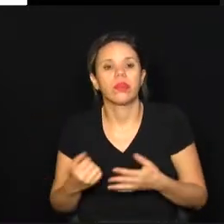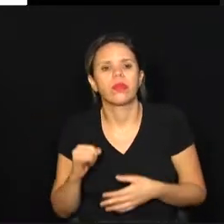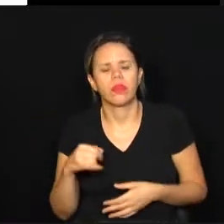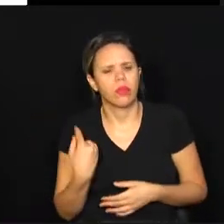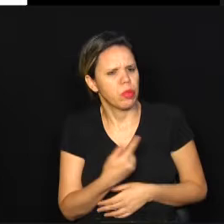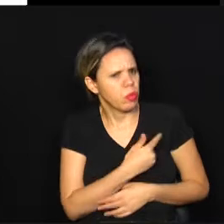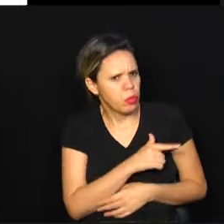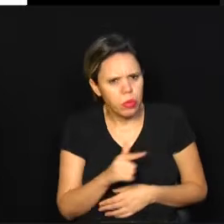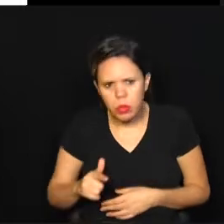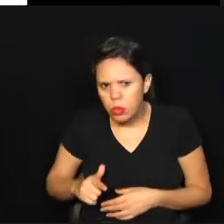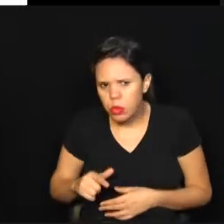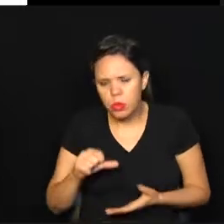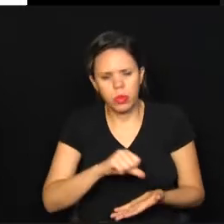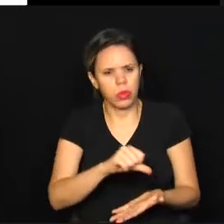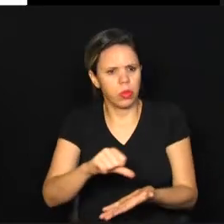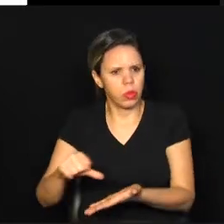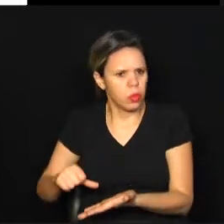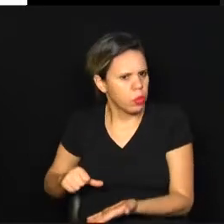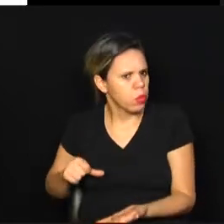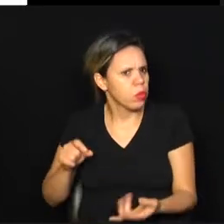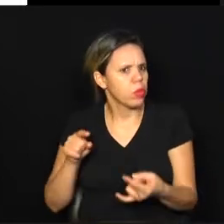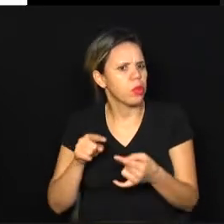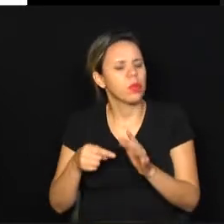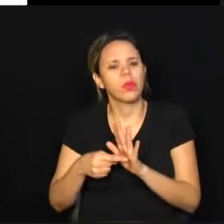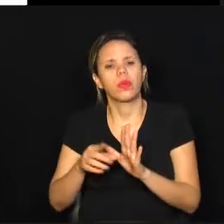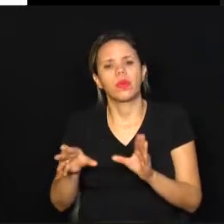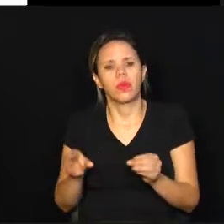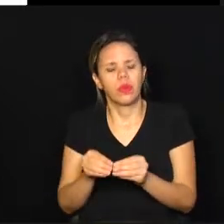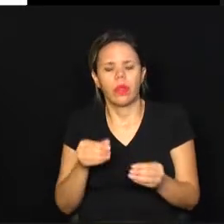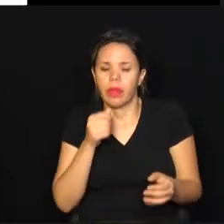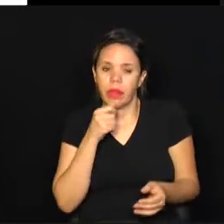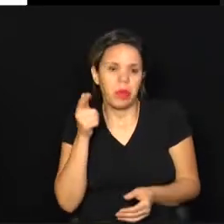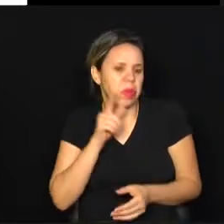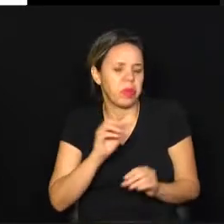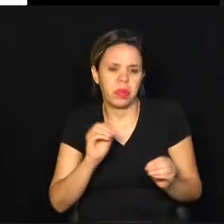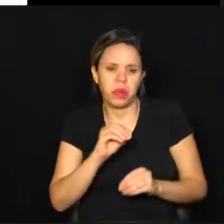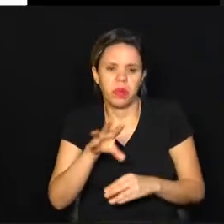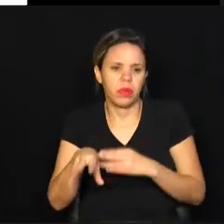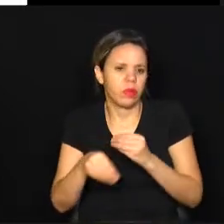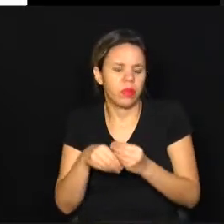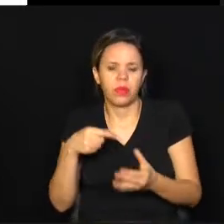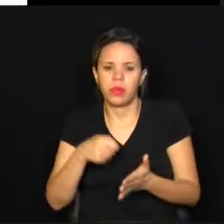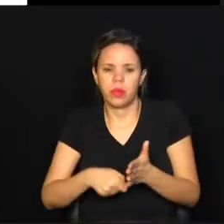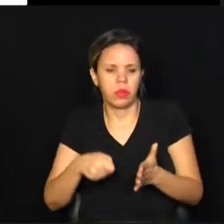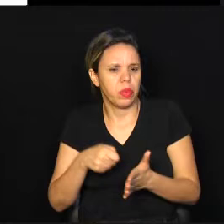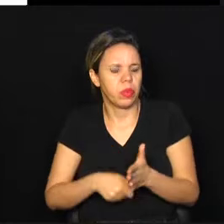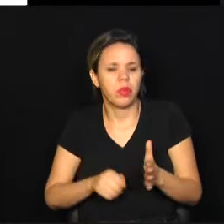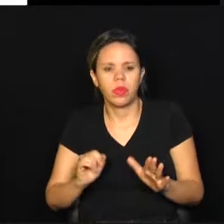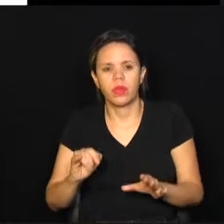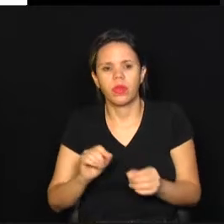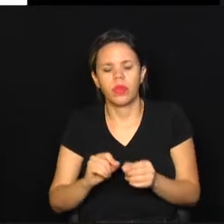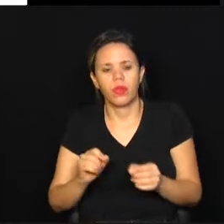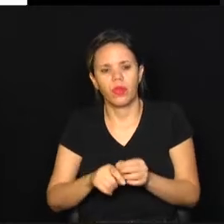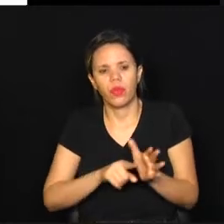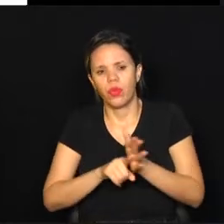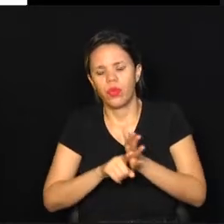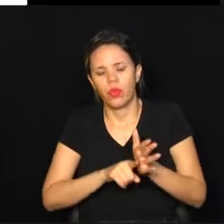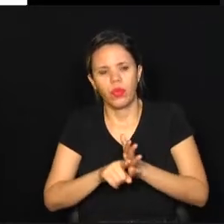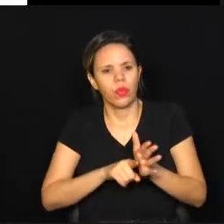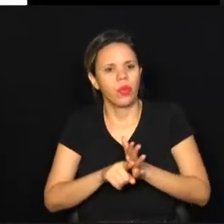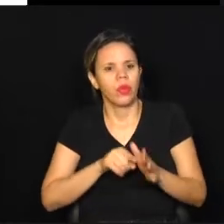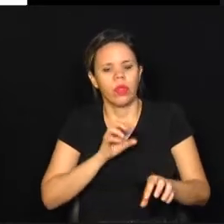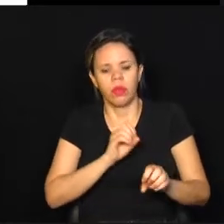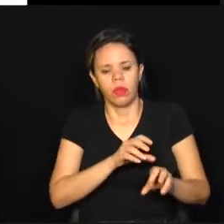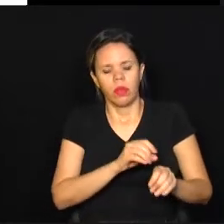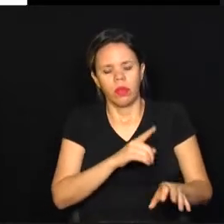não tem as regiões definidas, a gente não consegue integrar políticas. Porque o que a gente foi ver? A gente foi ver que a